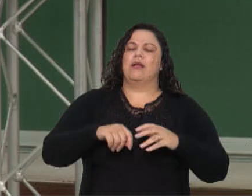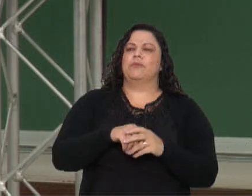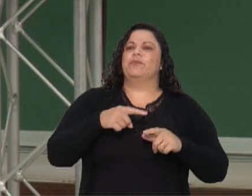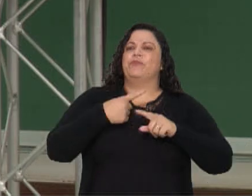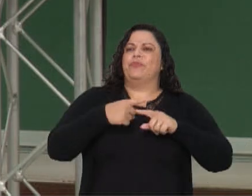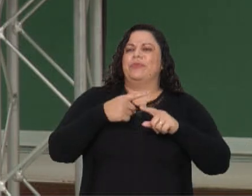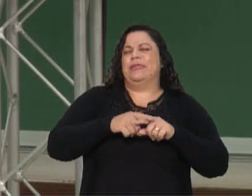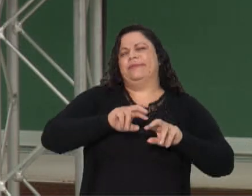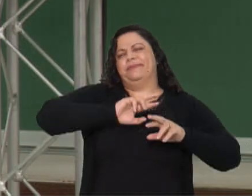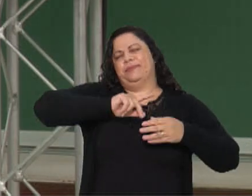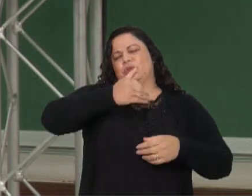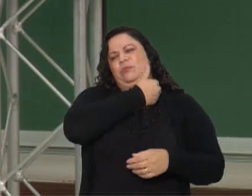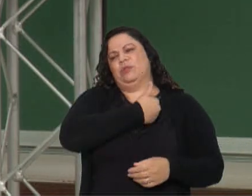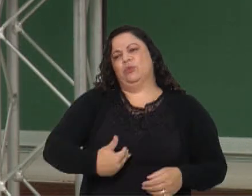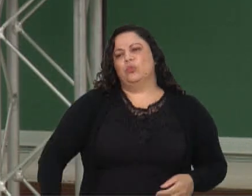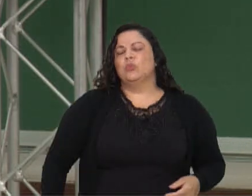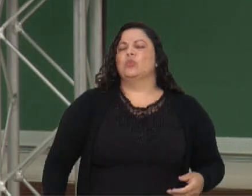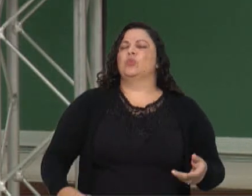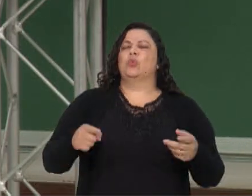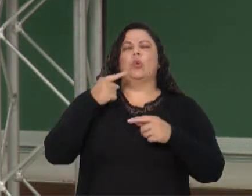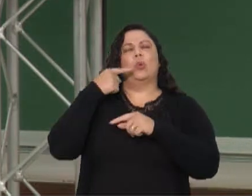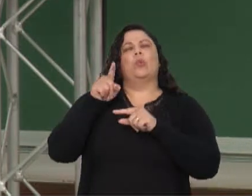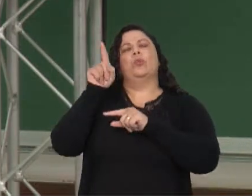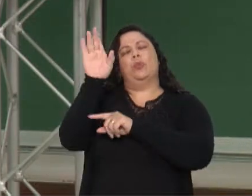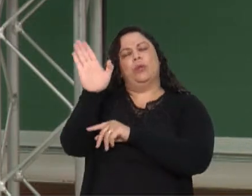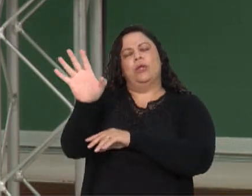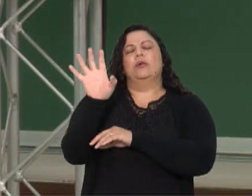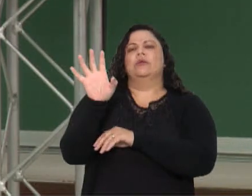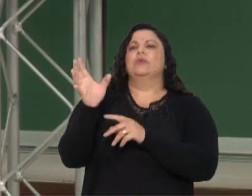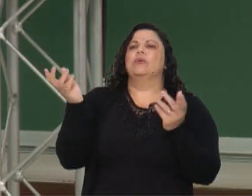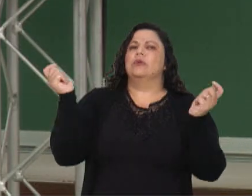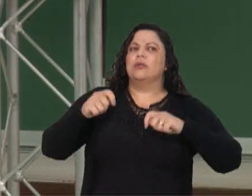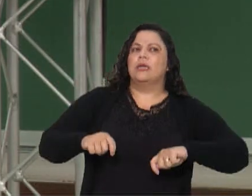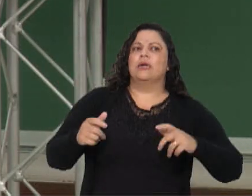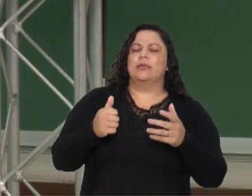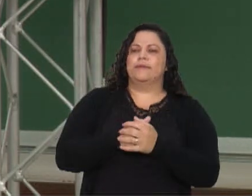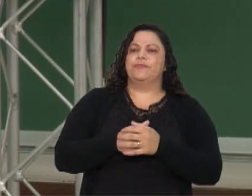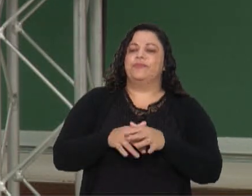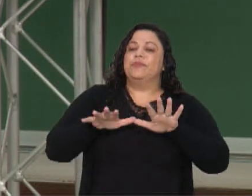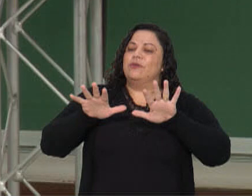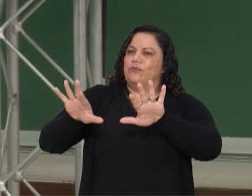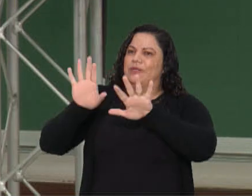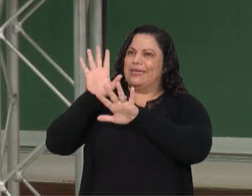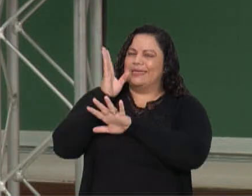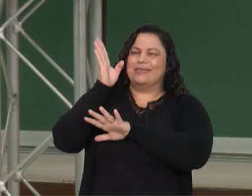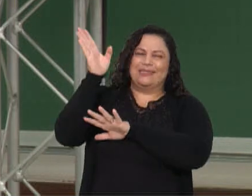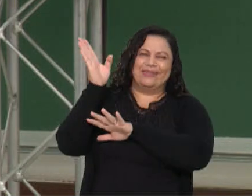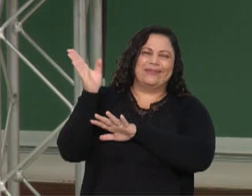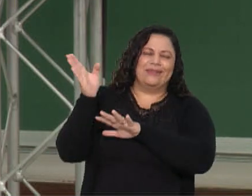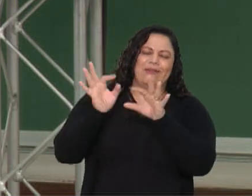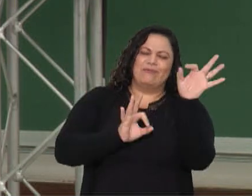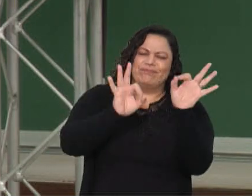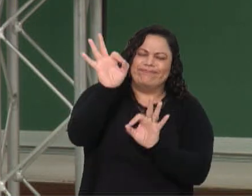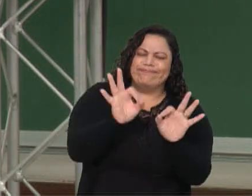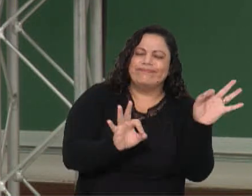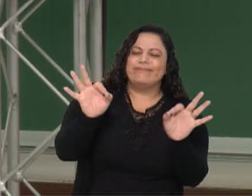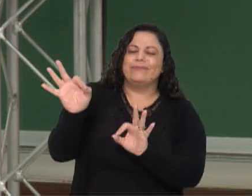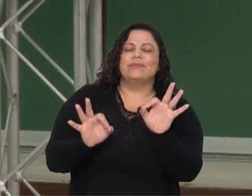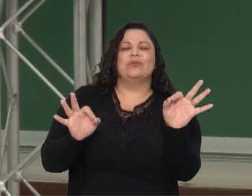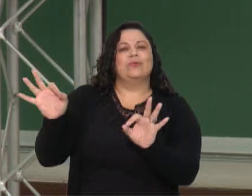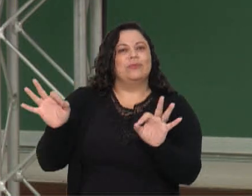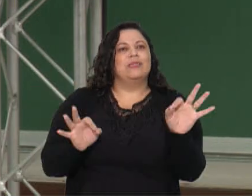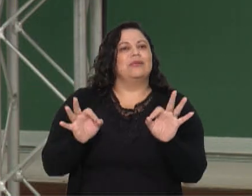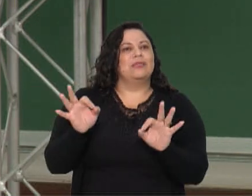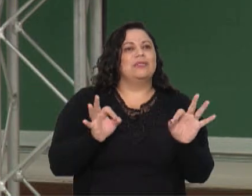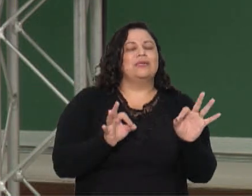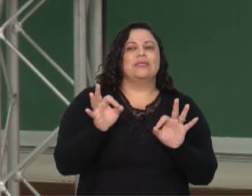a parte governamental ali, que ficassem as casas em seus devidos lugares, né? Então, tem todo um planejamento para